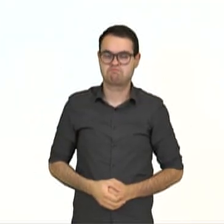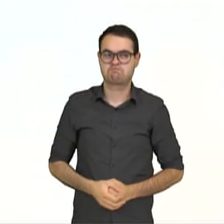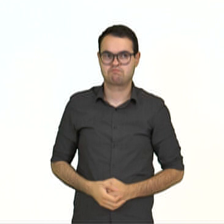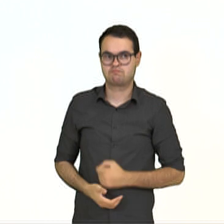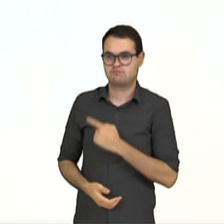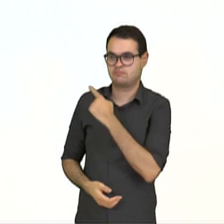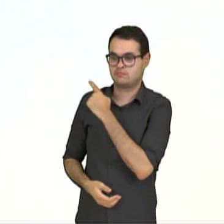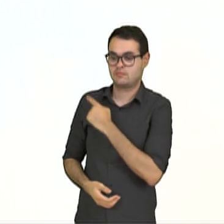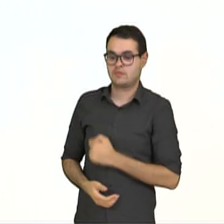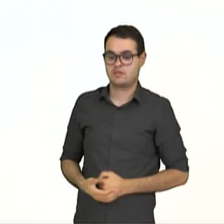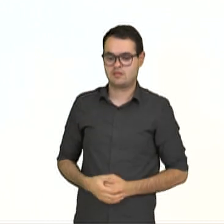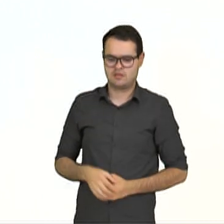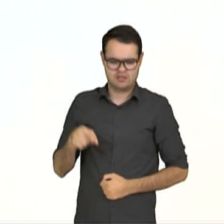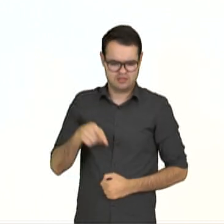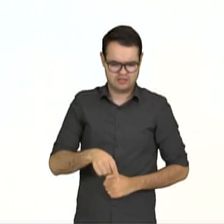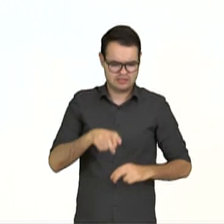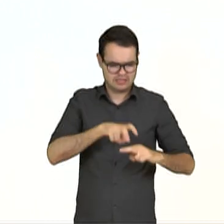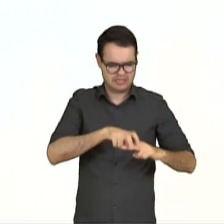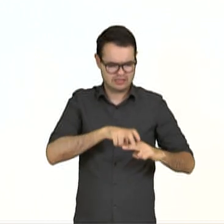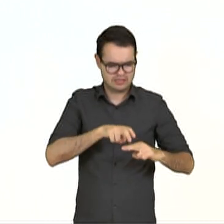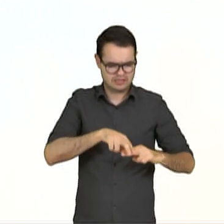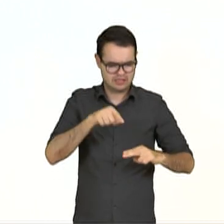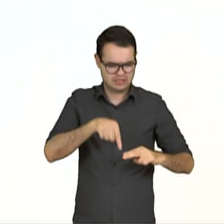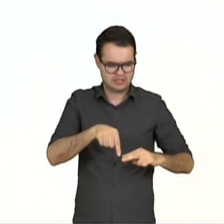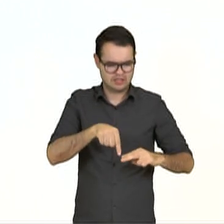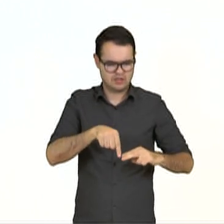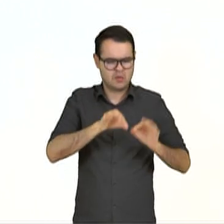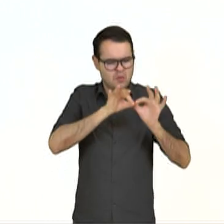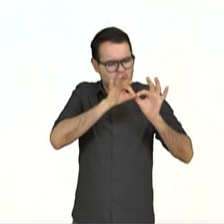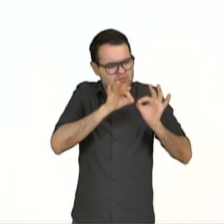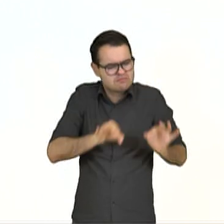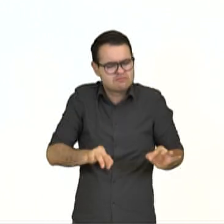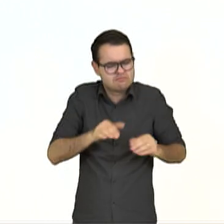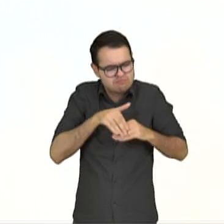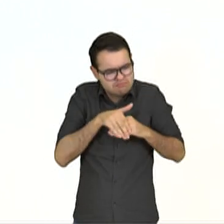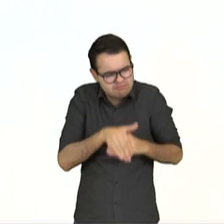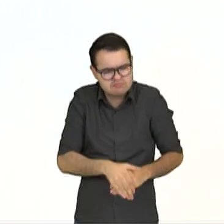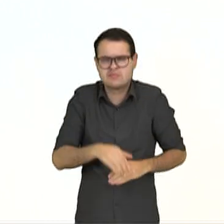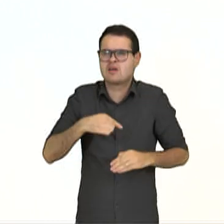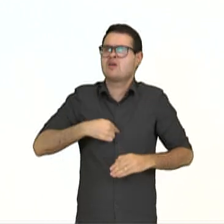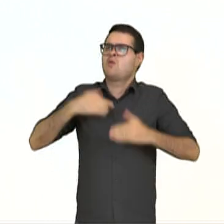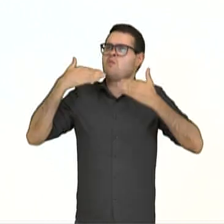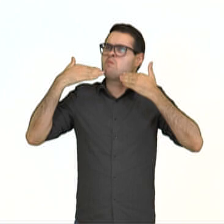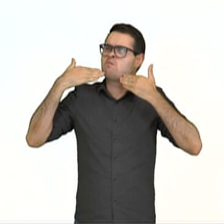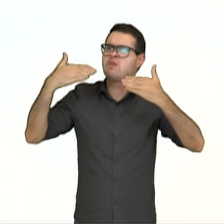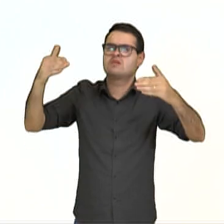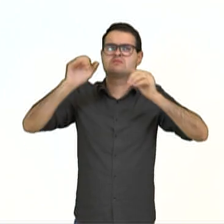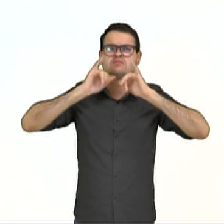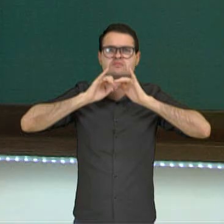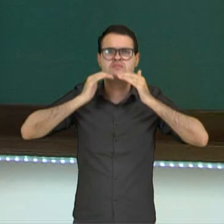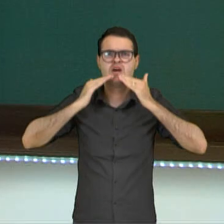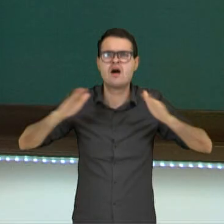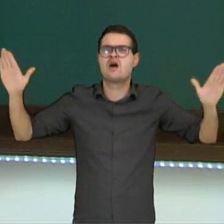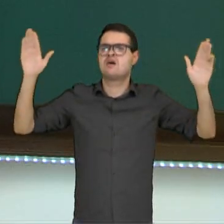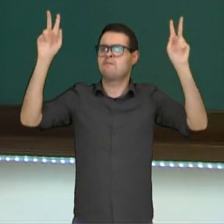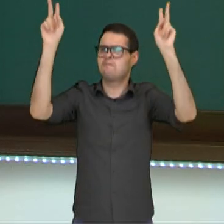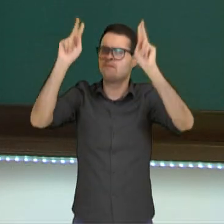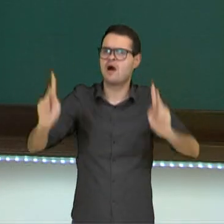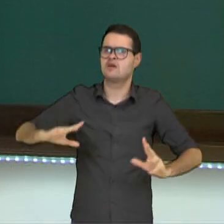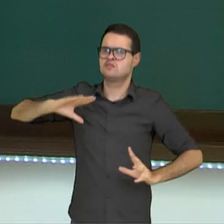Desta humilde cadeira, eu faço um apelo emocional pela paz mundial.